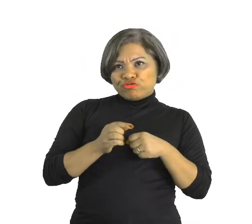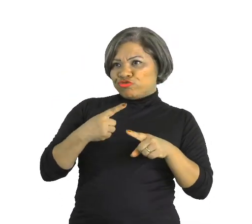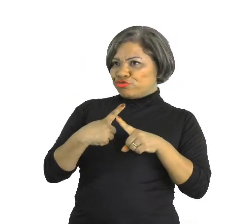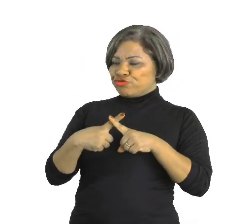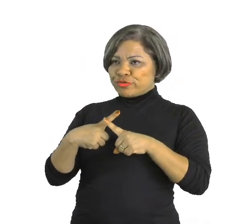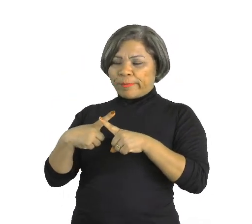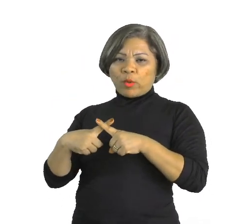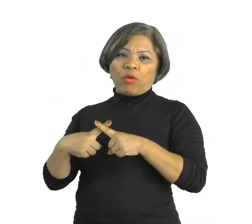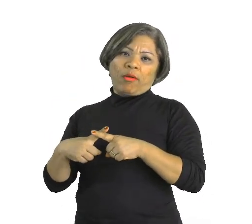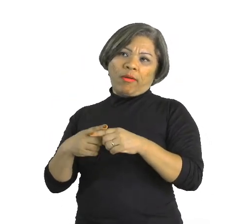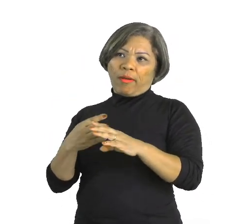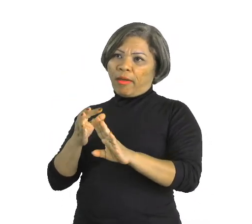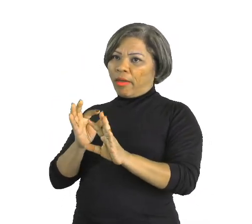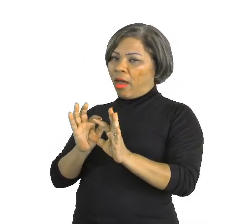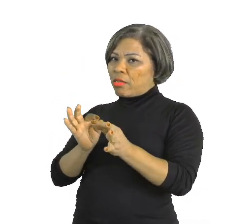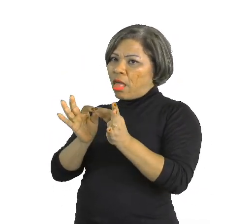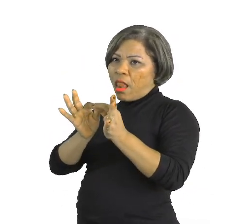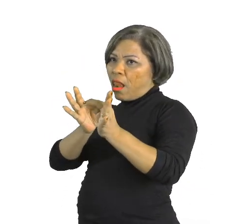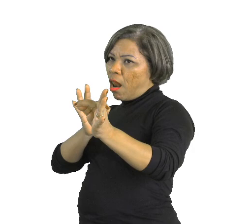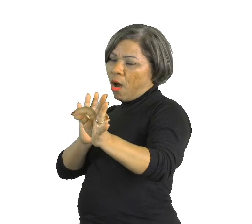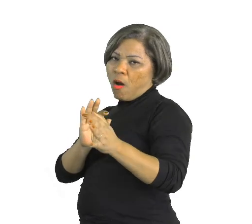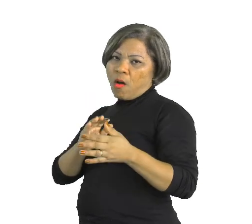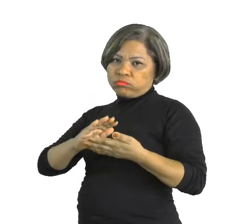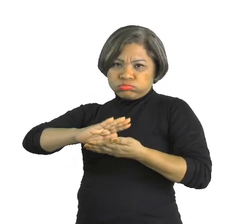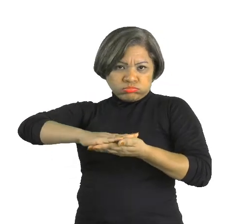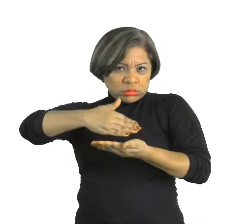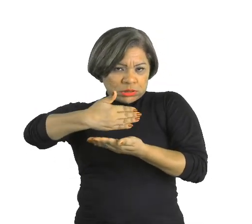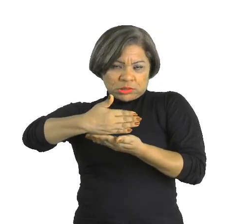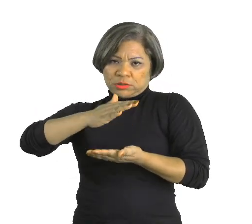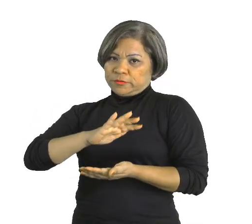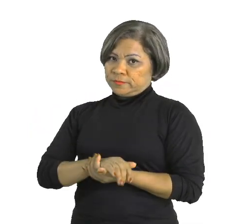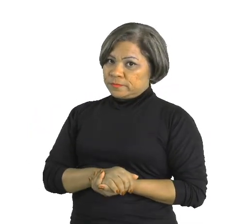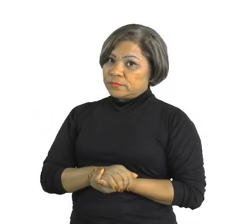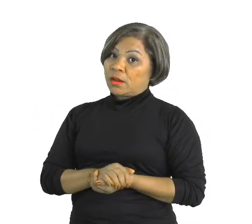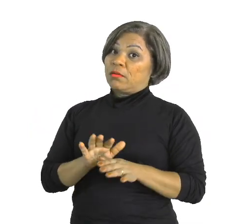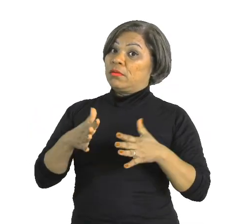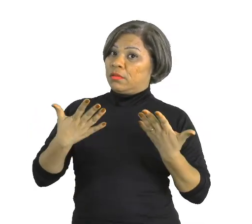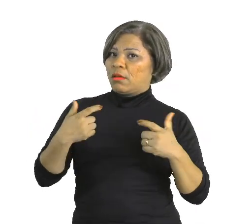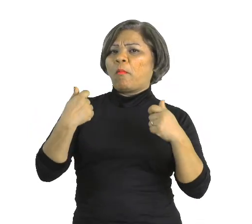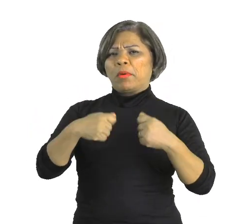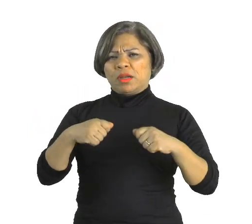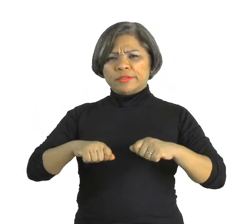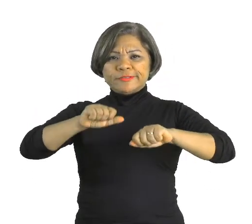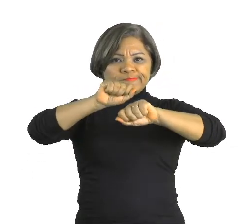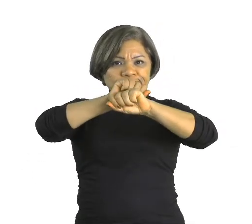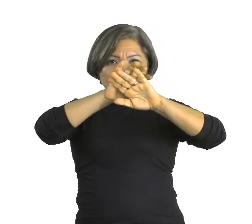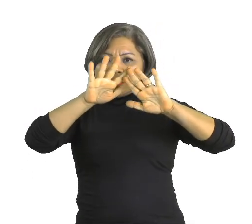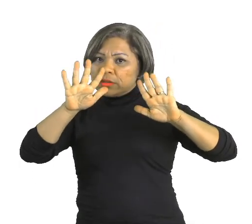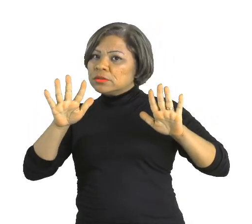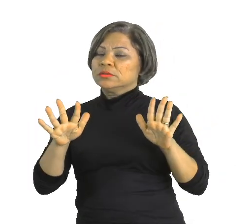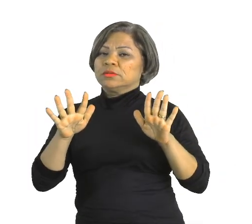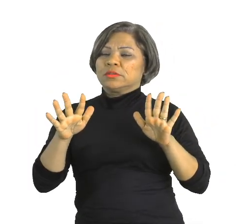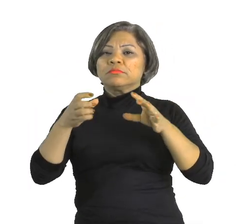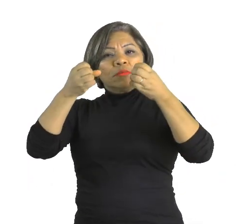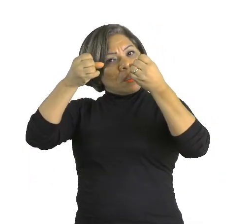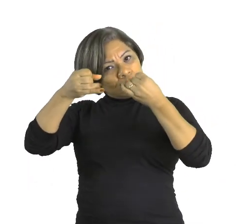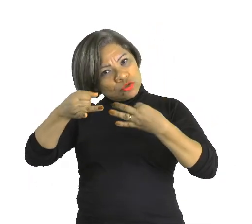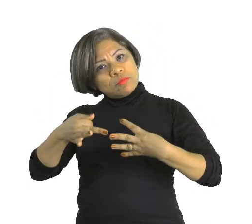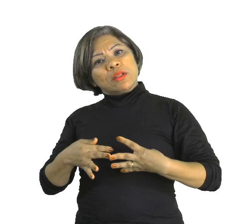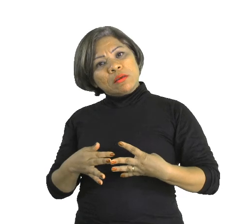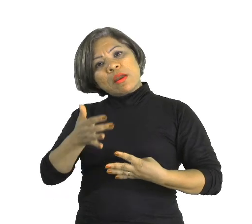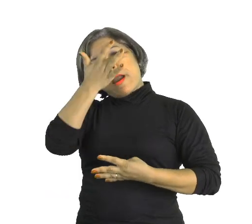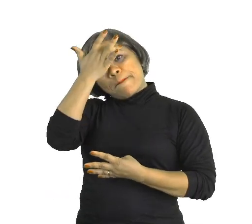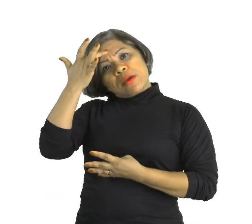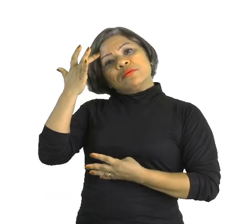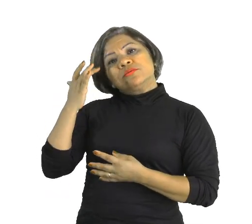é real. Então, deixe isso bem claro para as crianças. Explique que as pessoas podem se